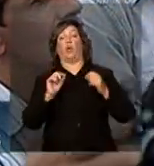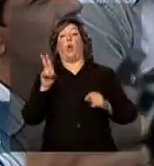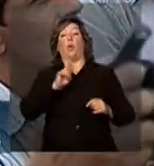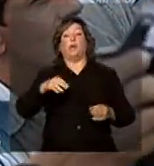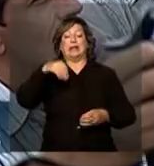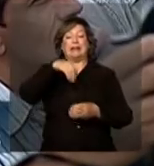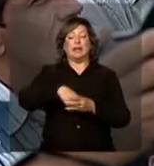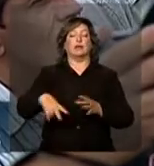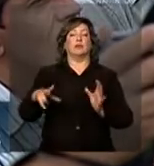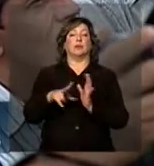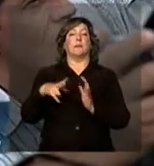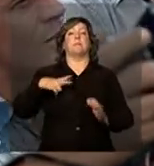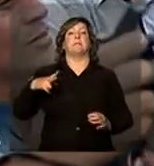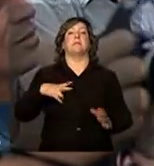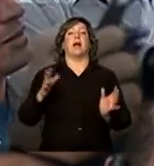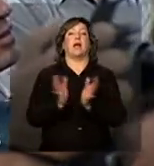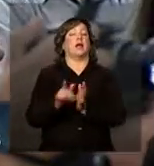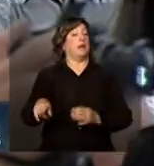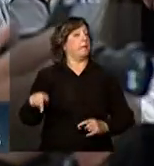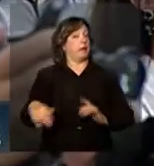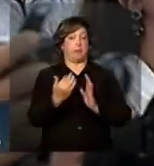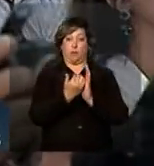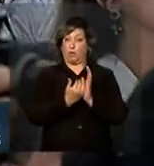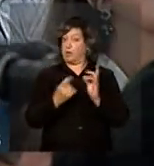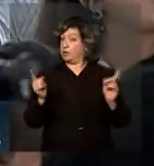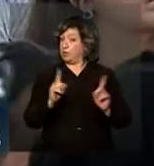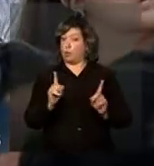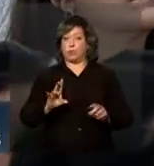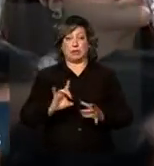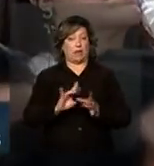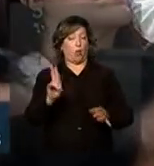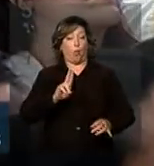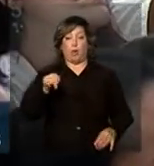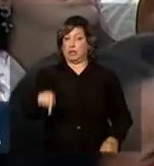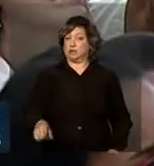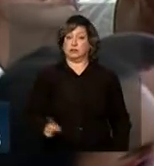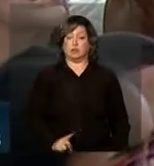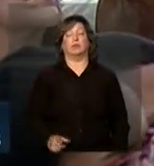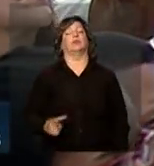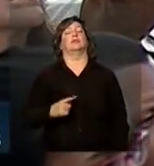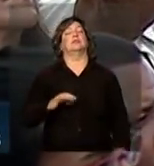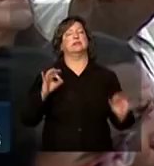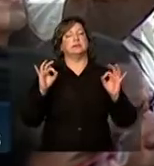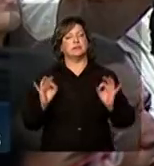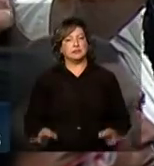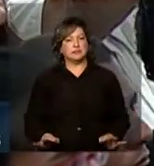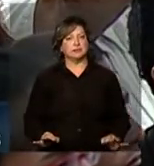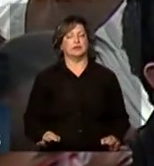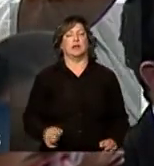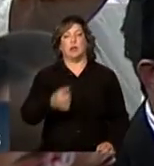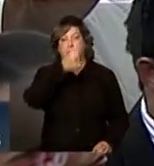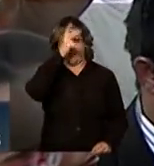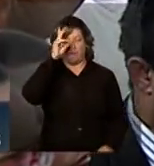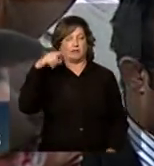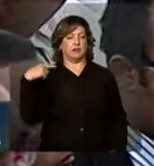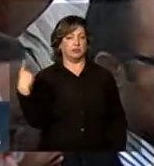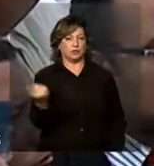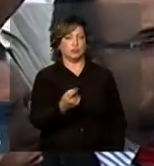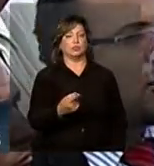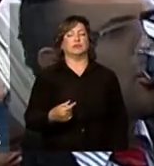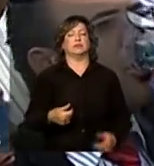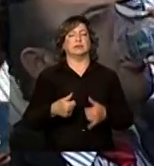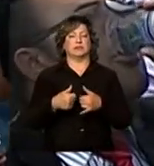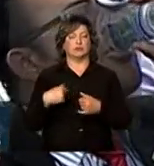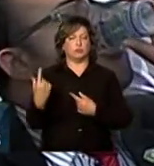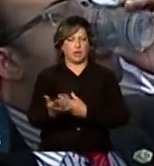particulares porque o programa não prevê Esta possibilidade eu tenho certeza que os prefeitos e prefeitas aqui